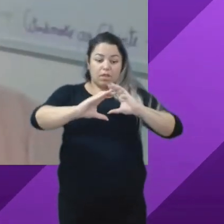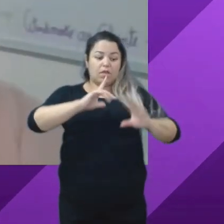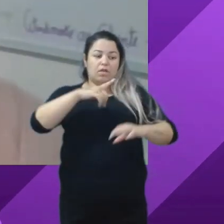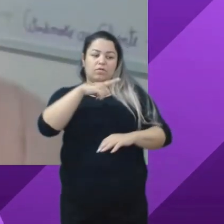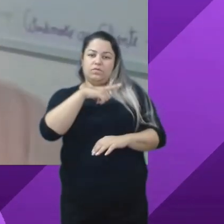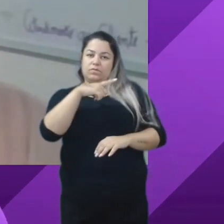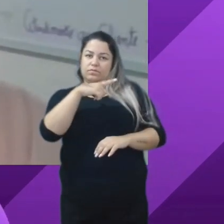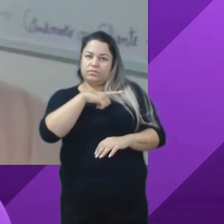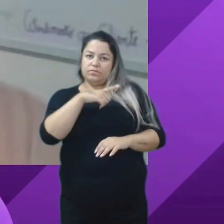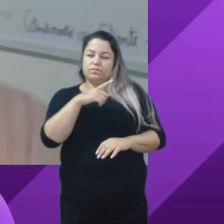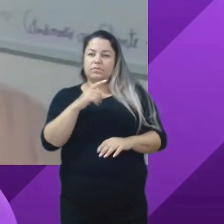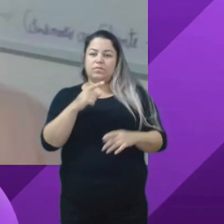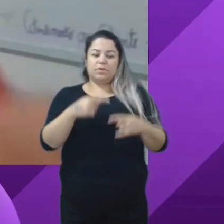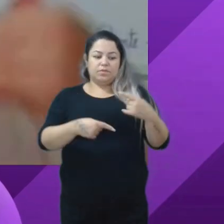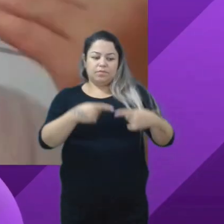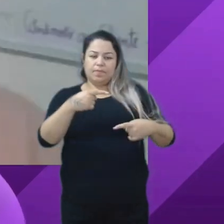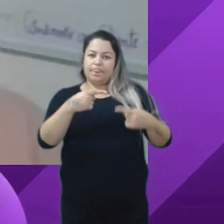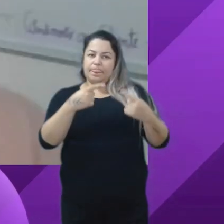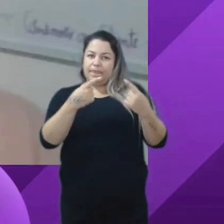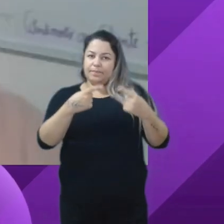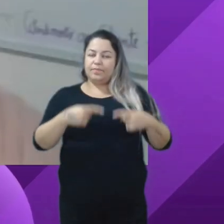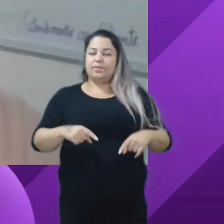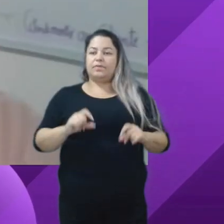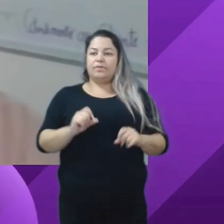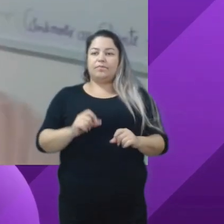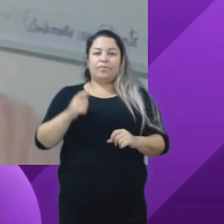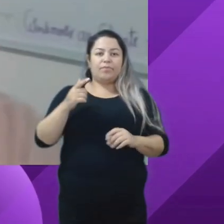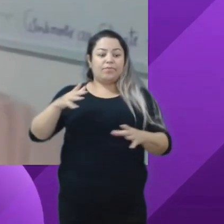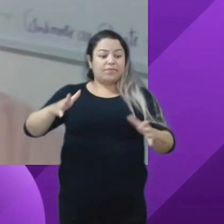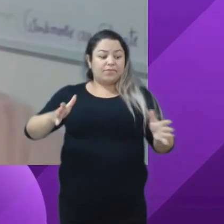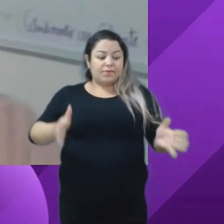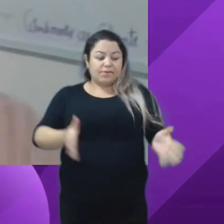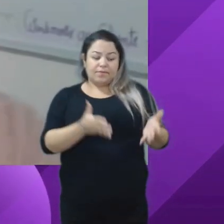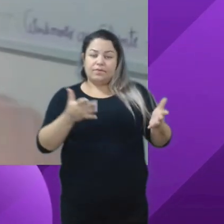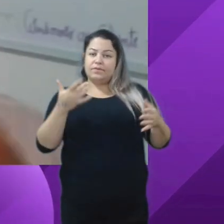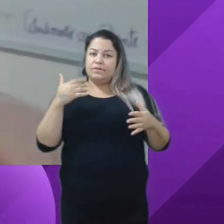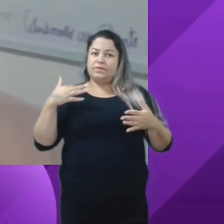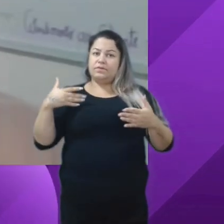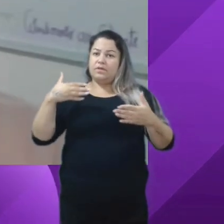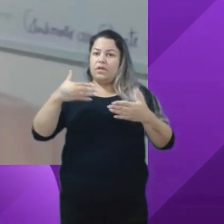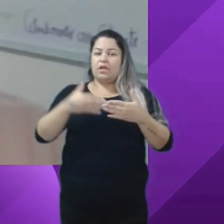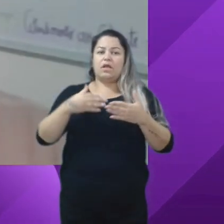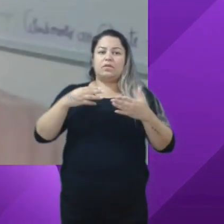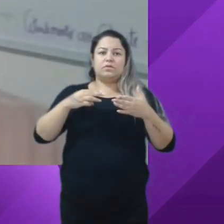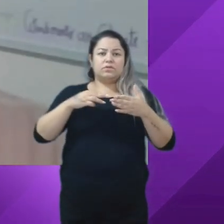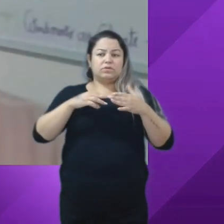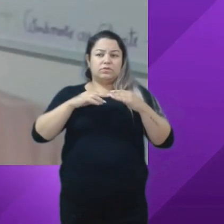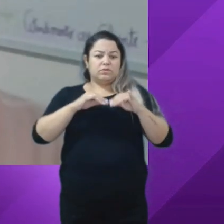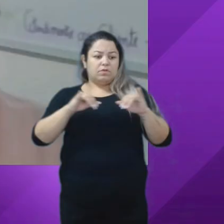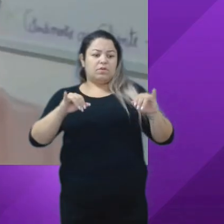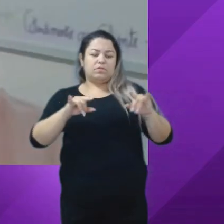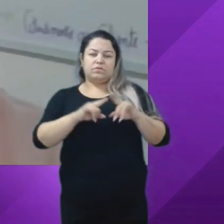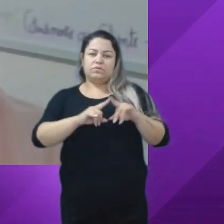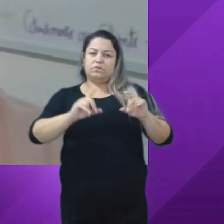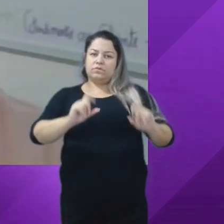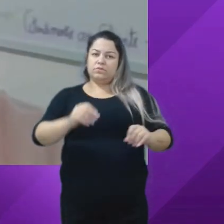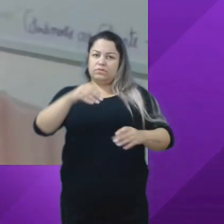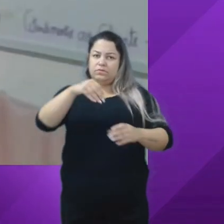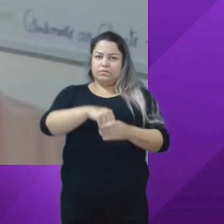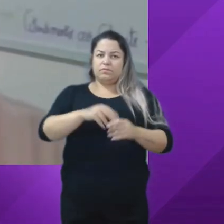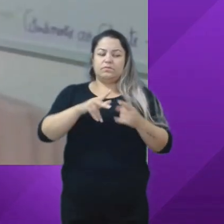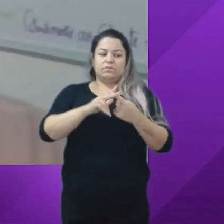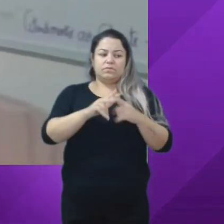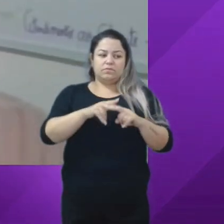e política, você também conseguir potencializar o alcance da sua mensagem junto com essas ferramentas que